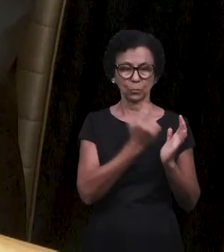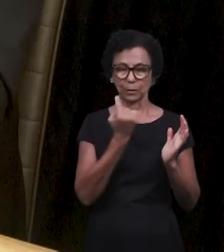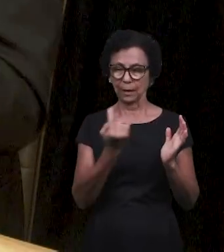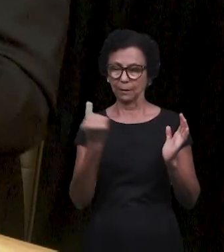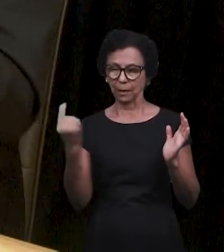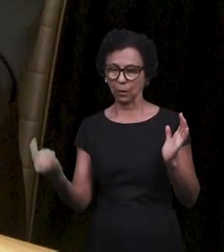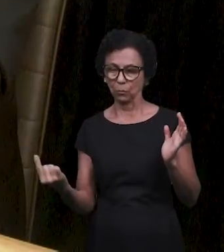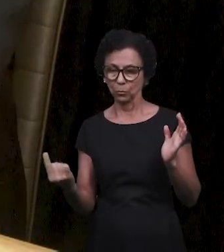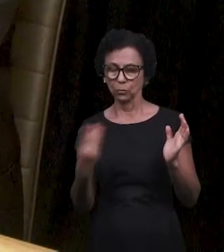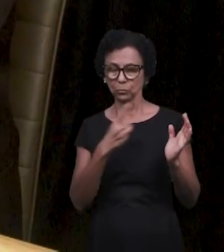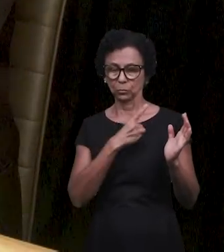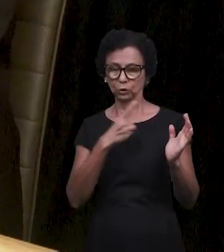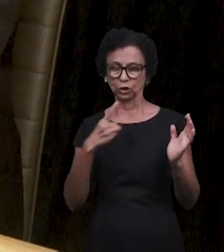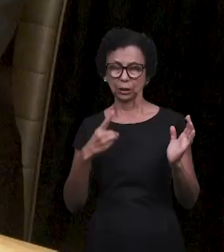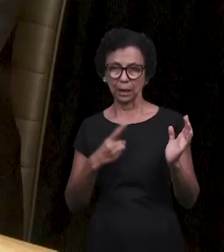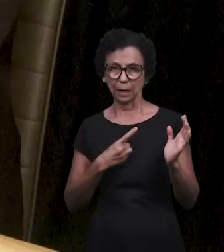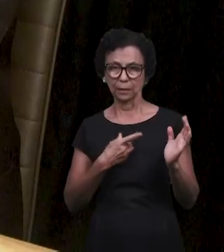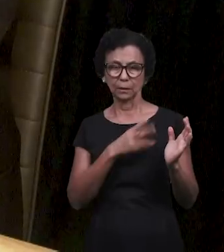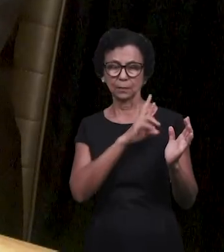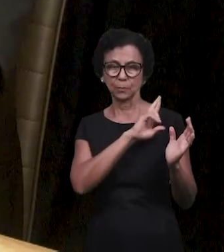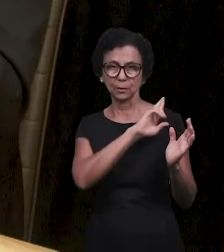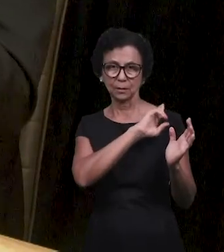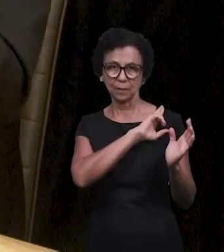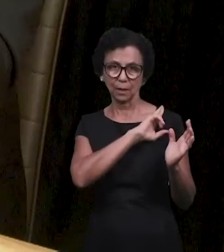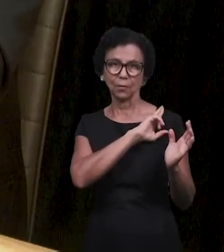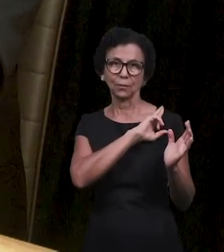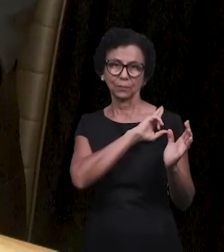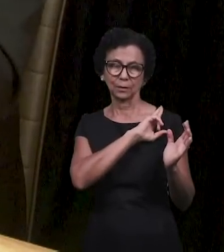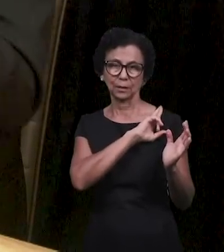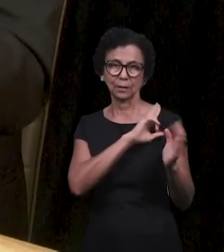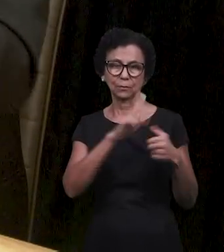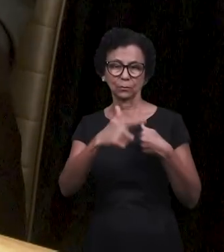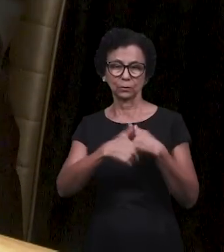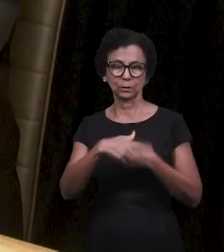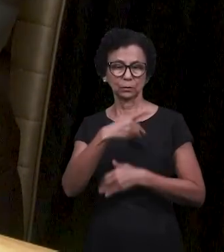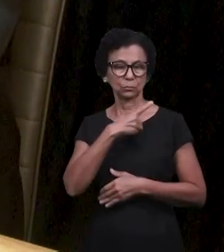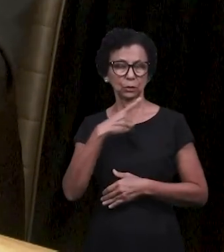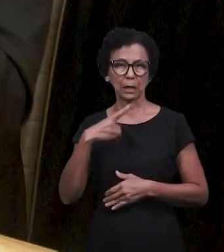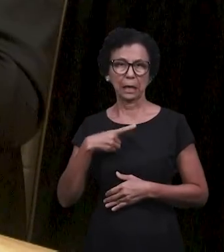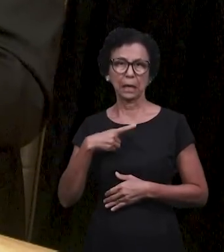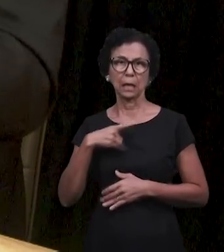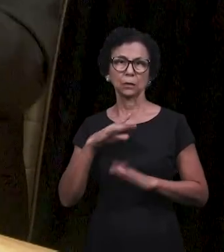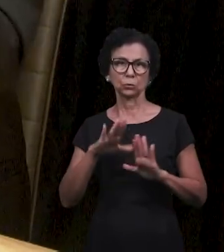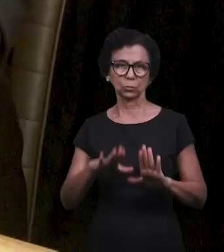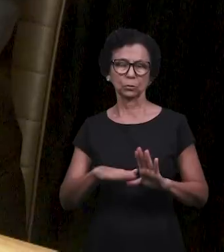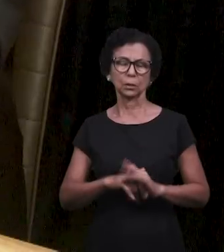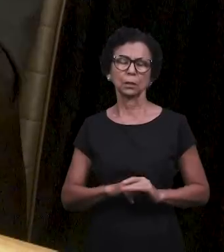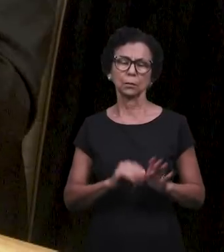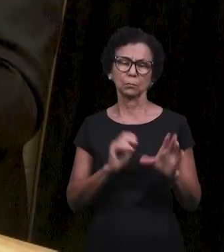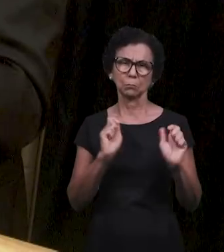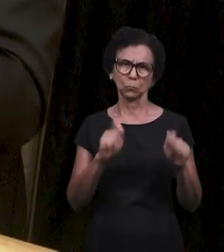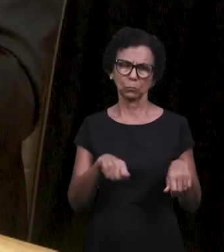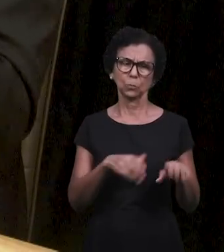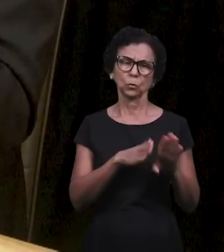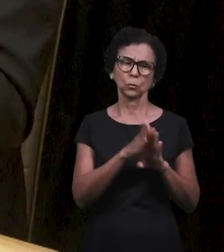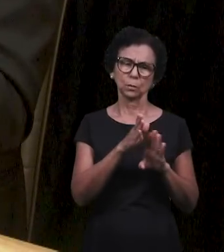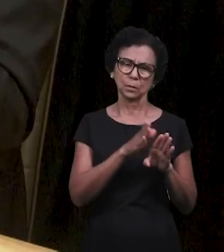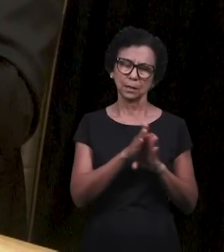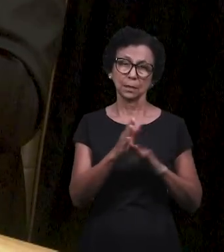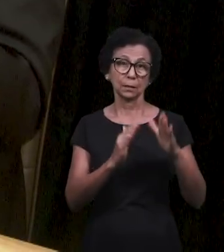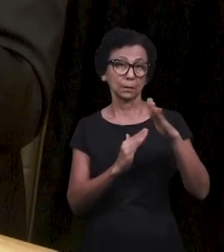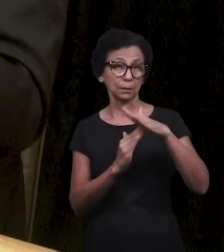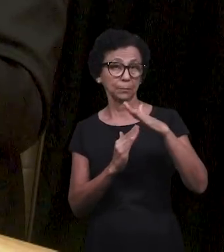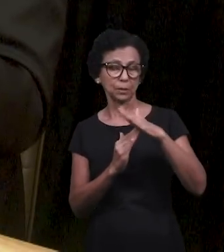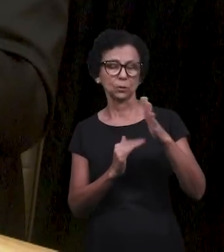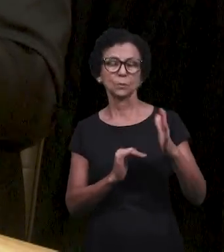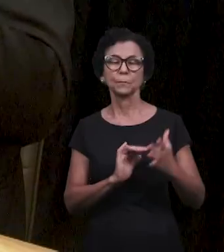tem autonomia para decidir, para dar uma palavra, para dar um conselho, para orientar, né? E os assuntos